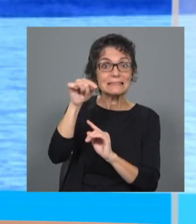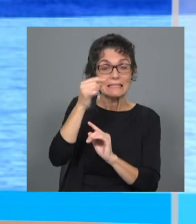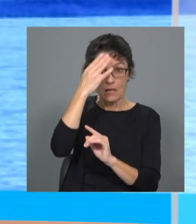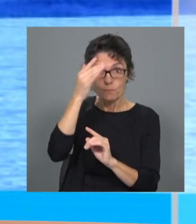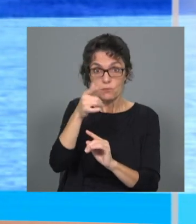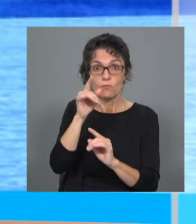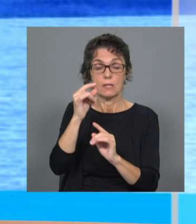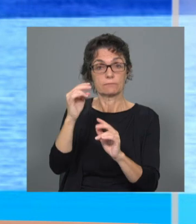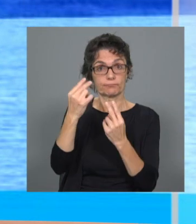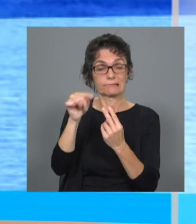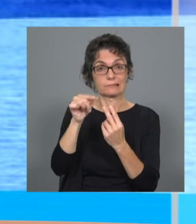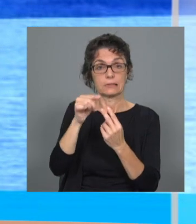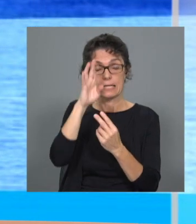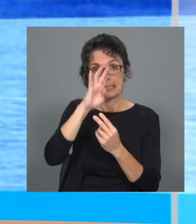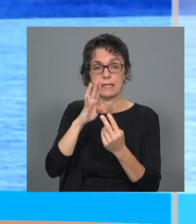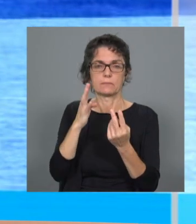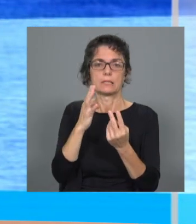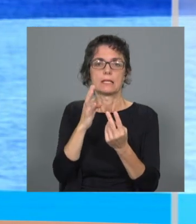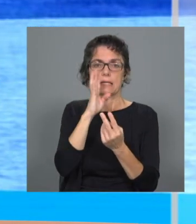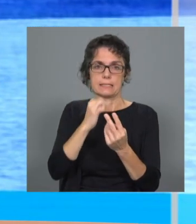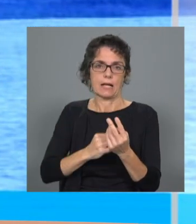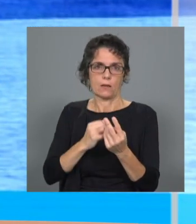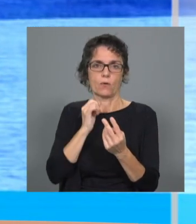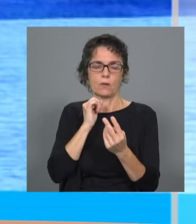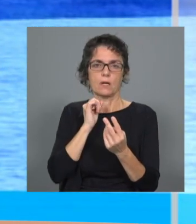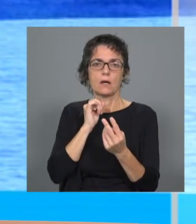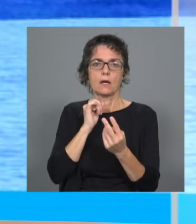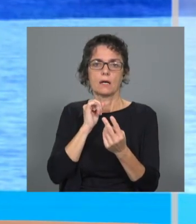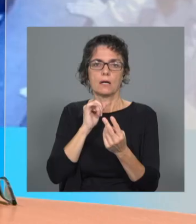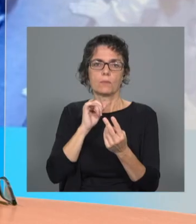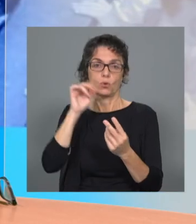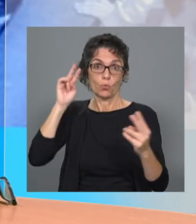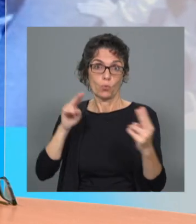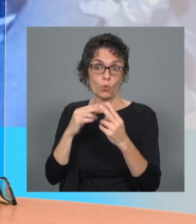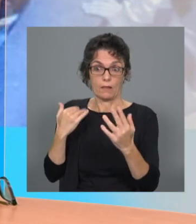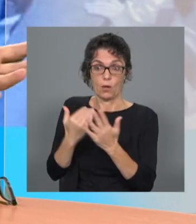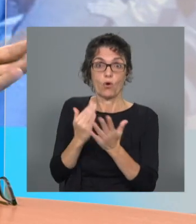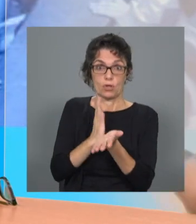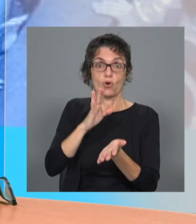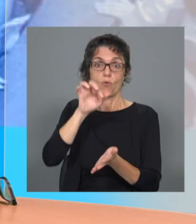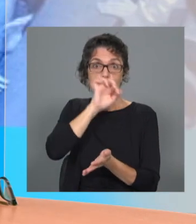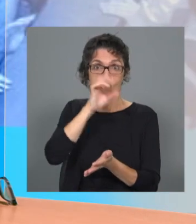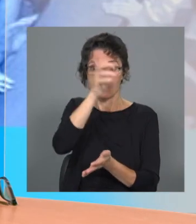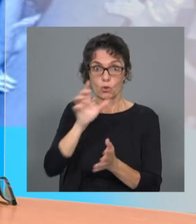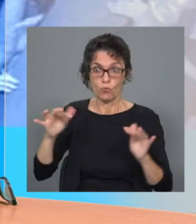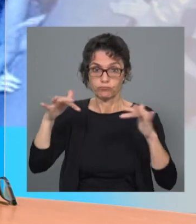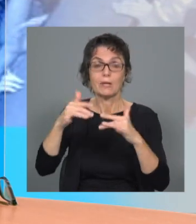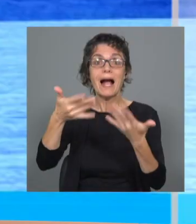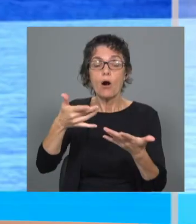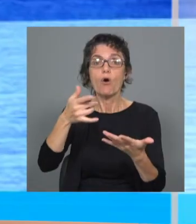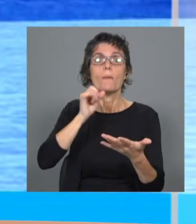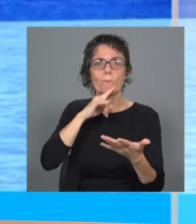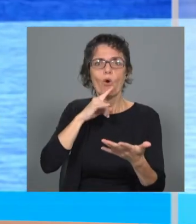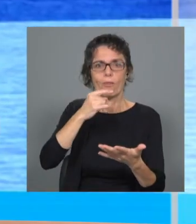e sabe melhor o que é o sínodo, é a primeira vez que vai poder participar no sínodo. Basta ir... Num sínodo global. Global, não